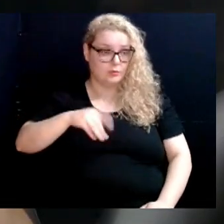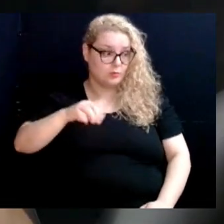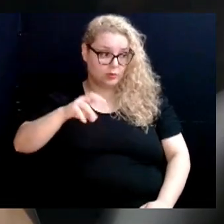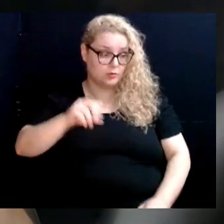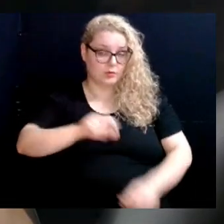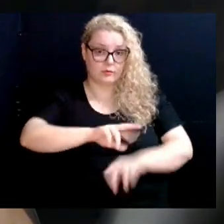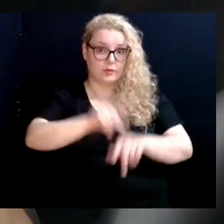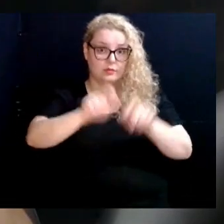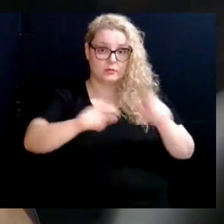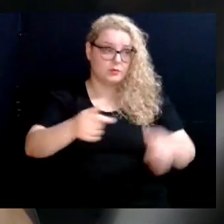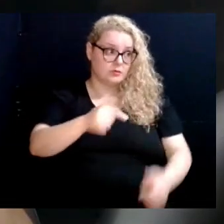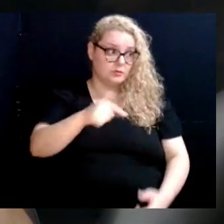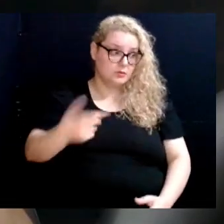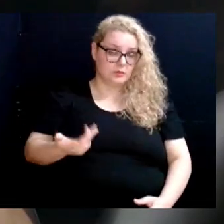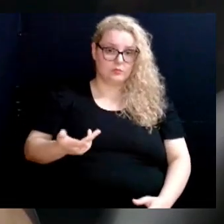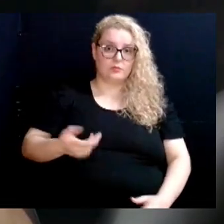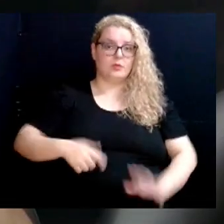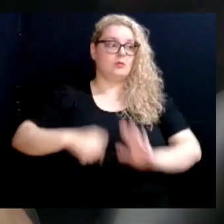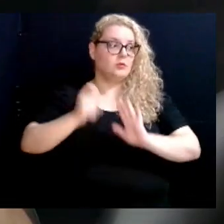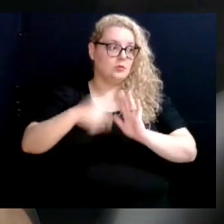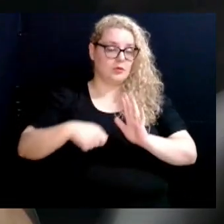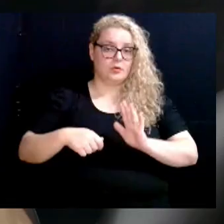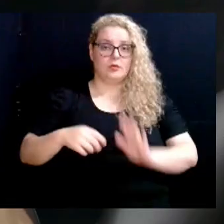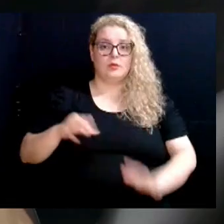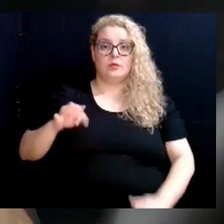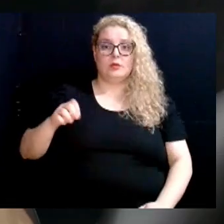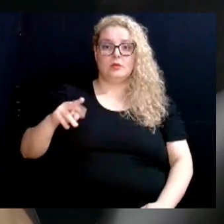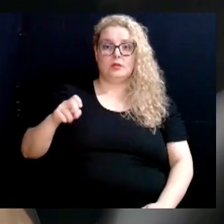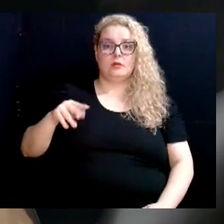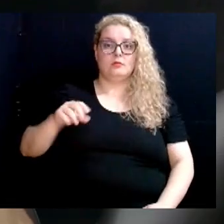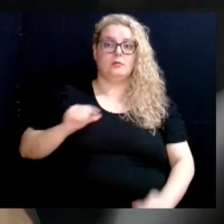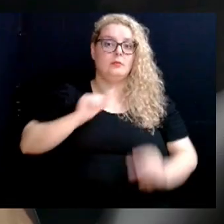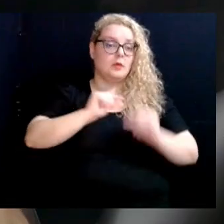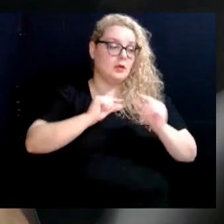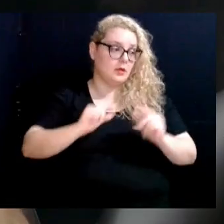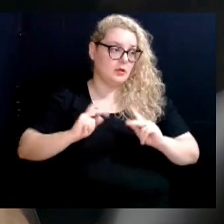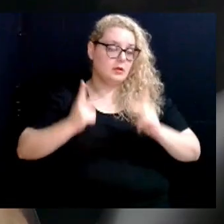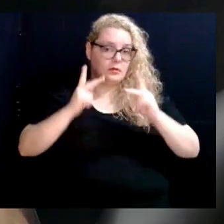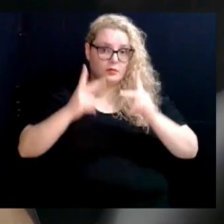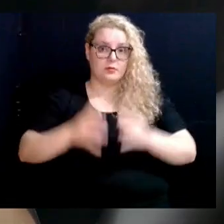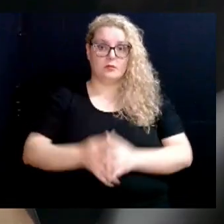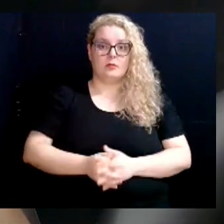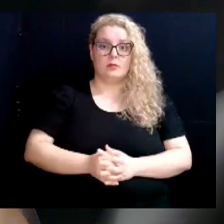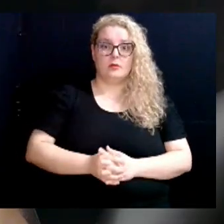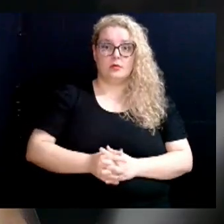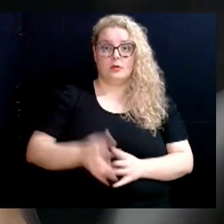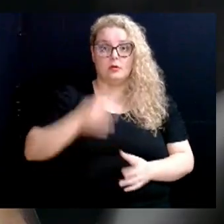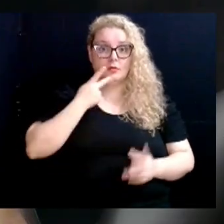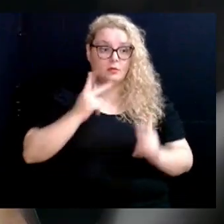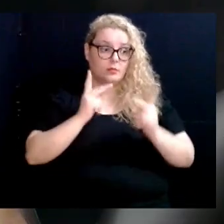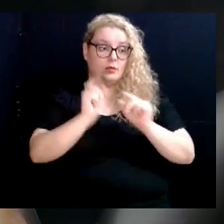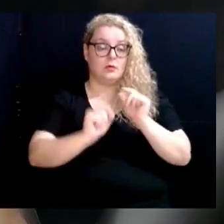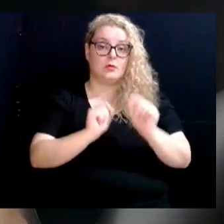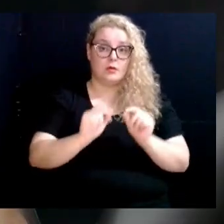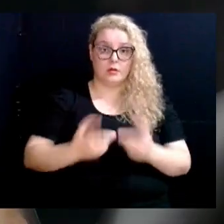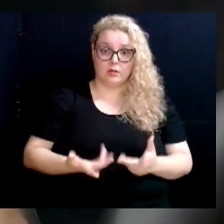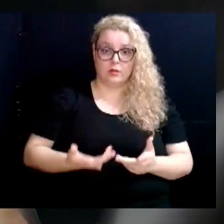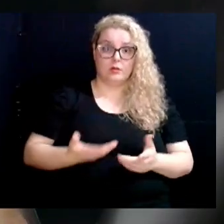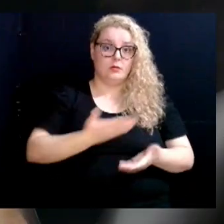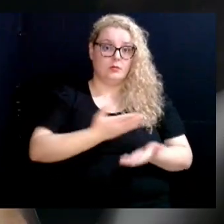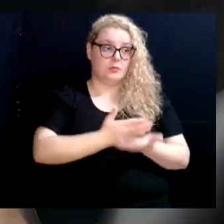Esse detalhe que você falou dos registros terapêuticos tem a ver com microvitórias, né? E eu falo que uma vitória é o quê? É você começar a